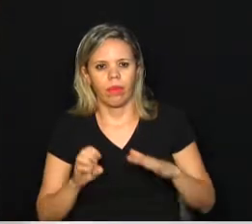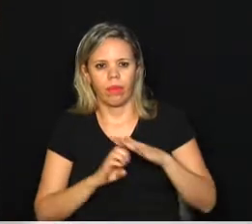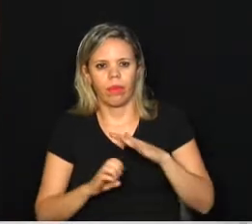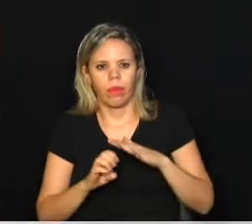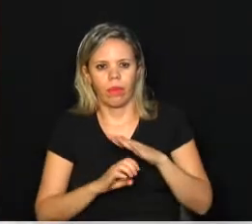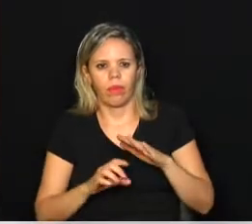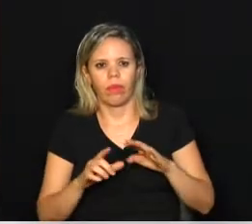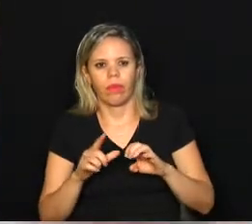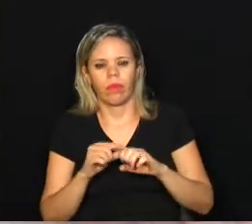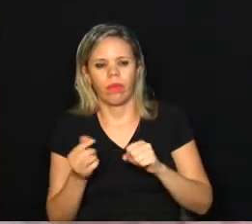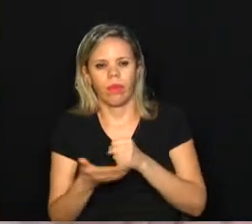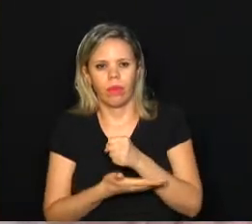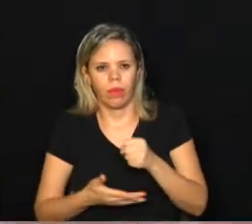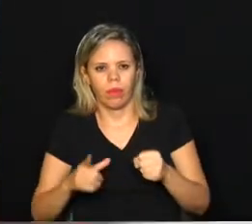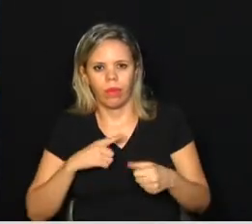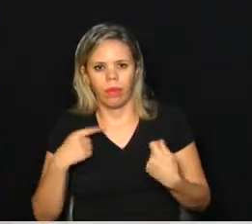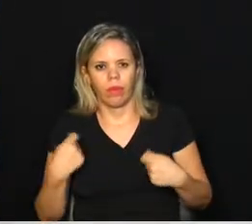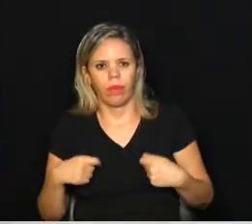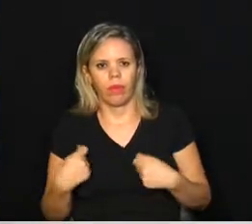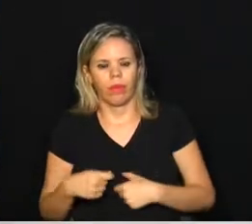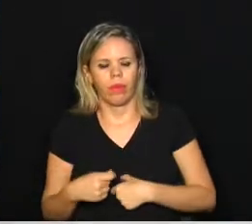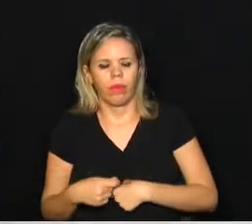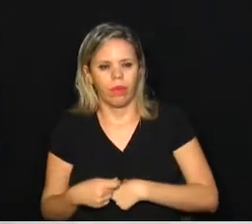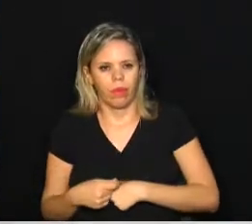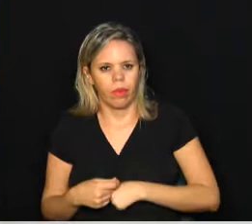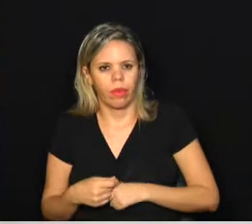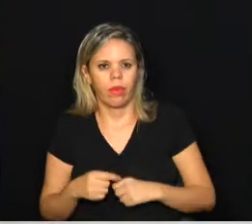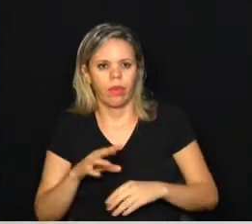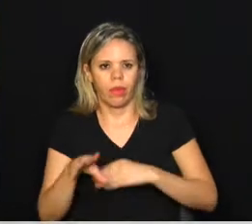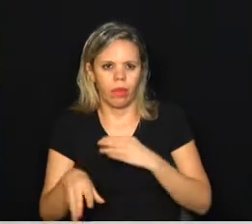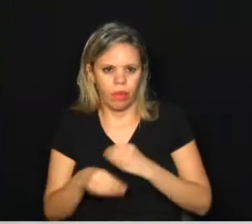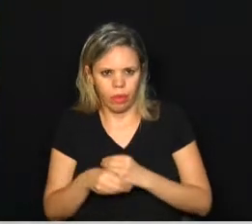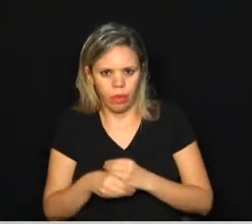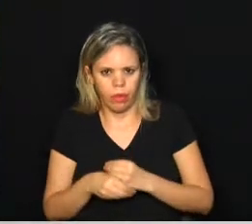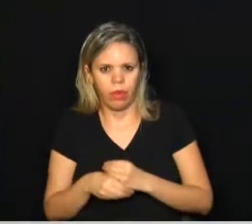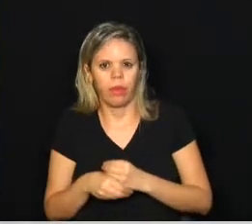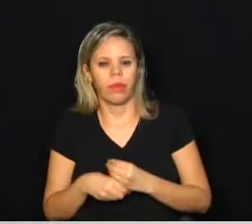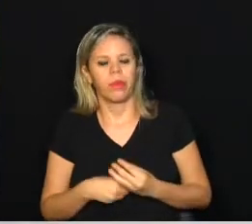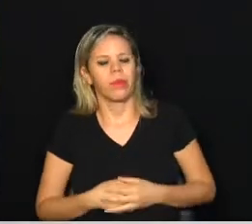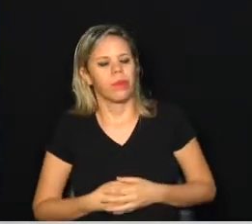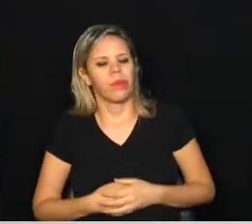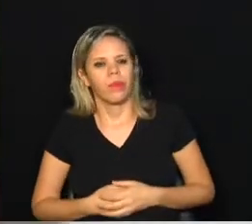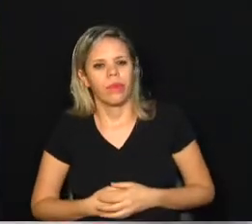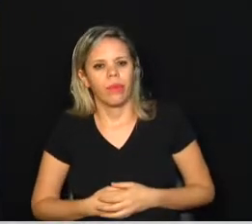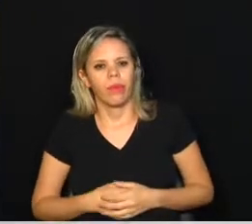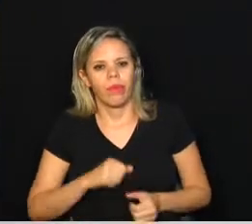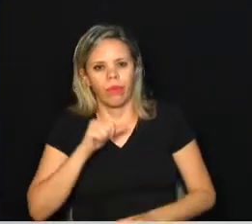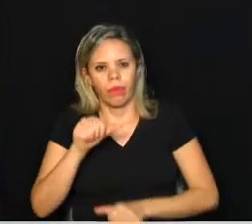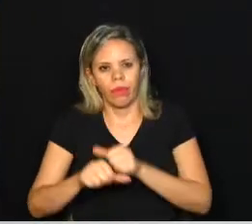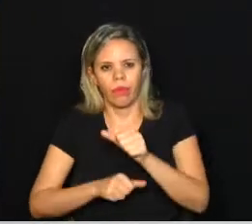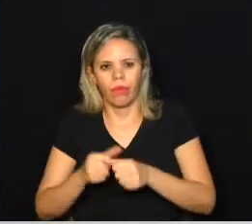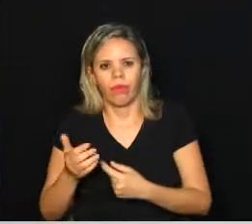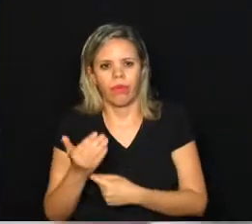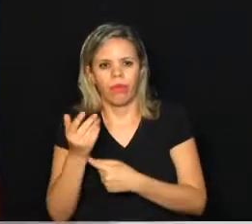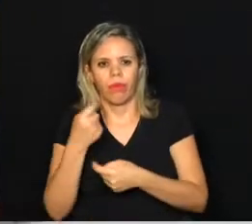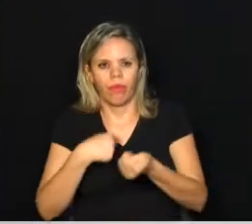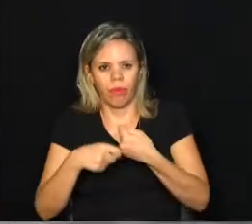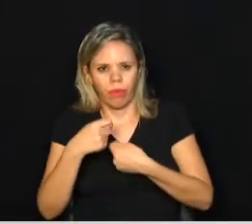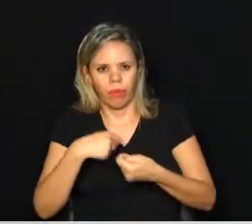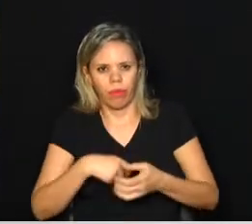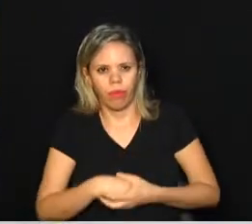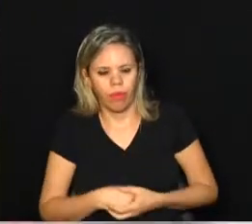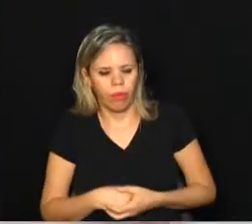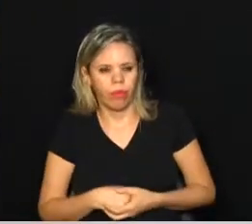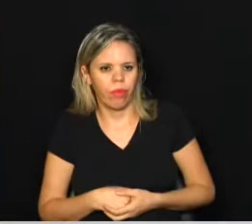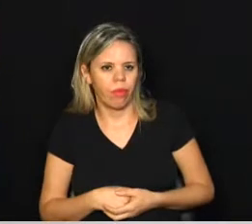empresário que tem a necessidade de implementar uma transformação digital no seu negócio e